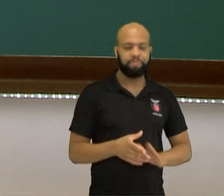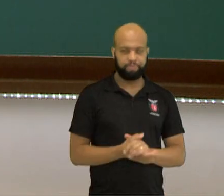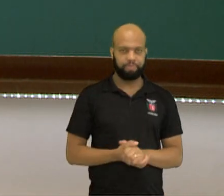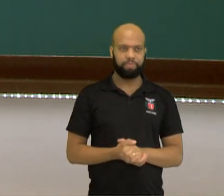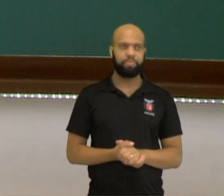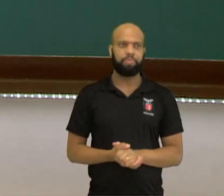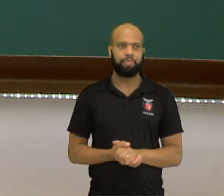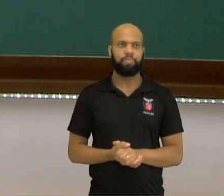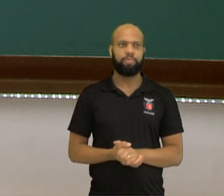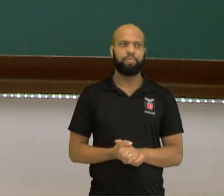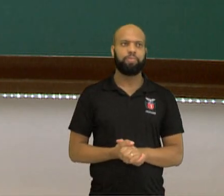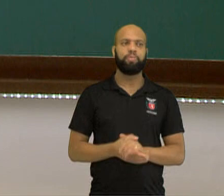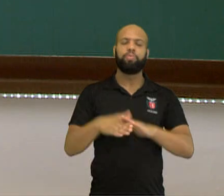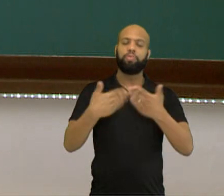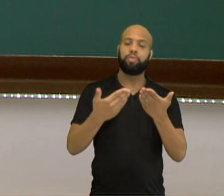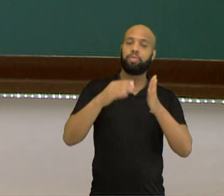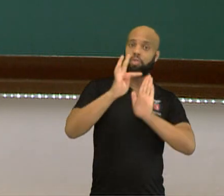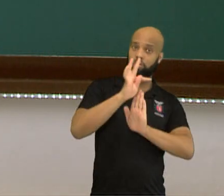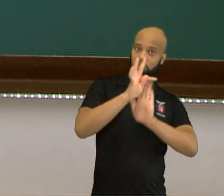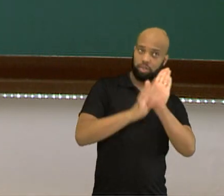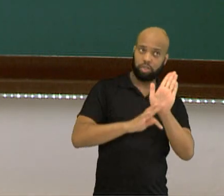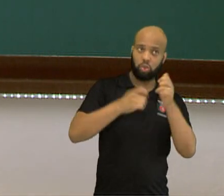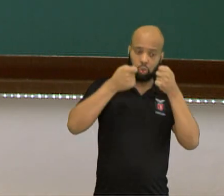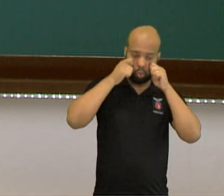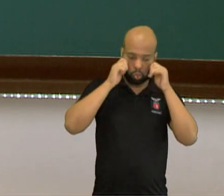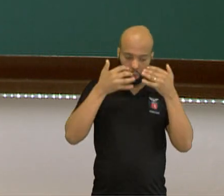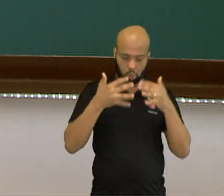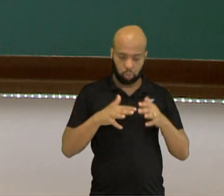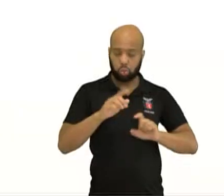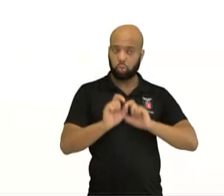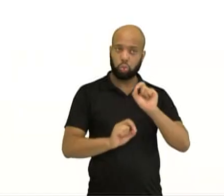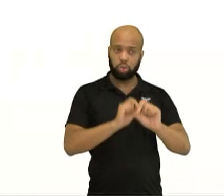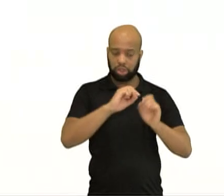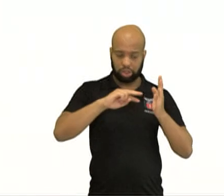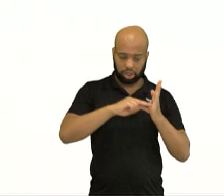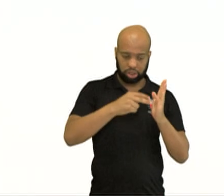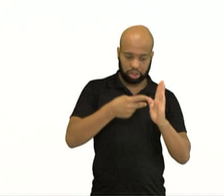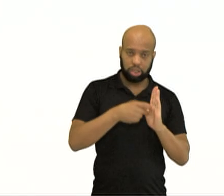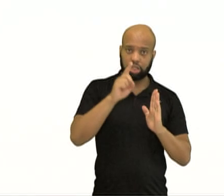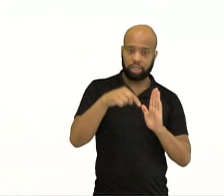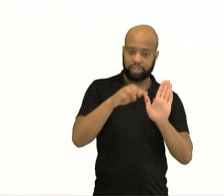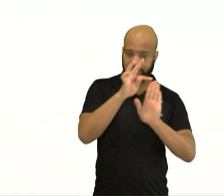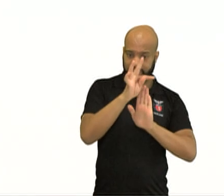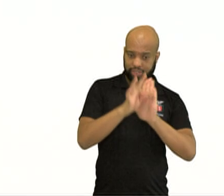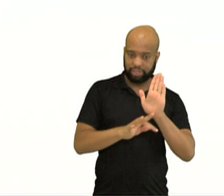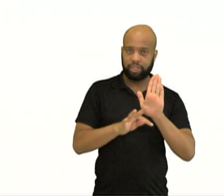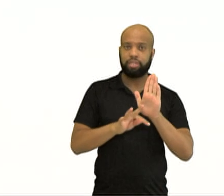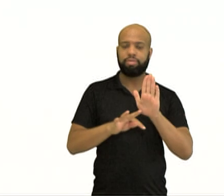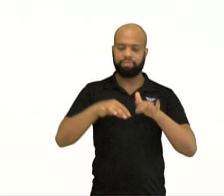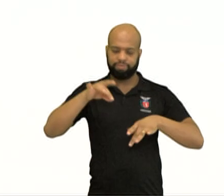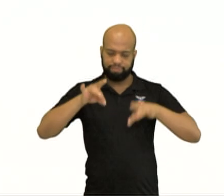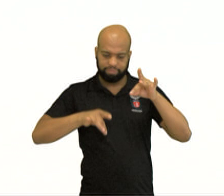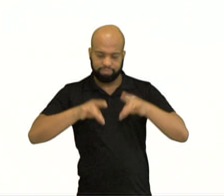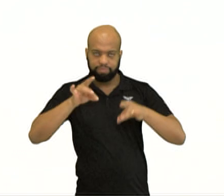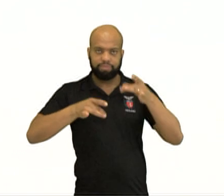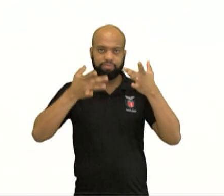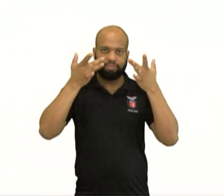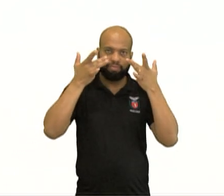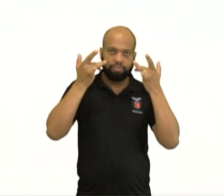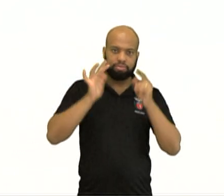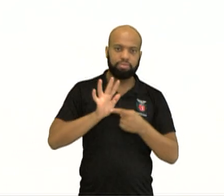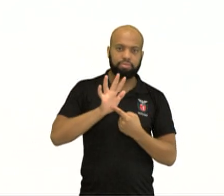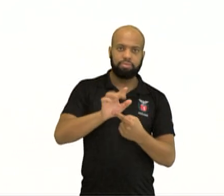tá? O texto dramático, então, é um texto teatral que traz os